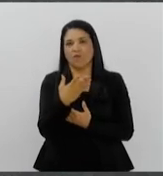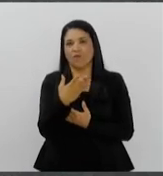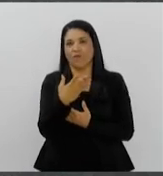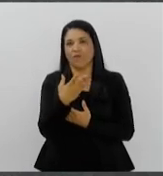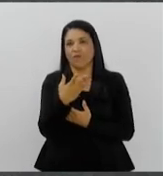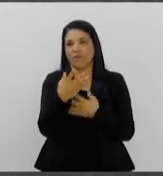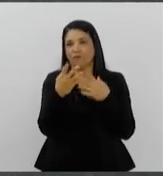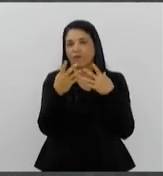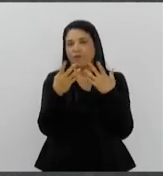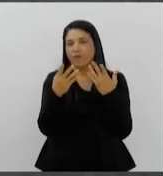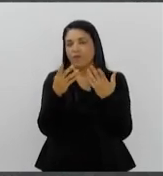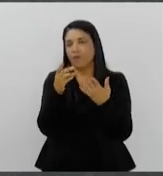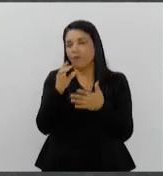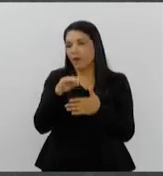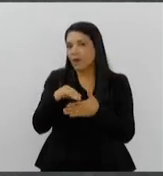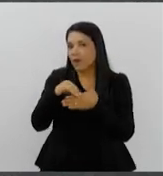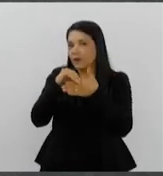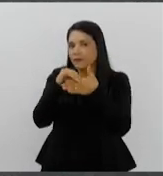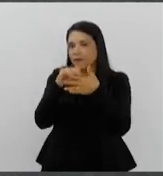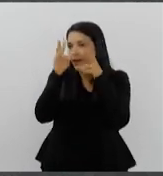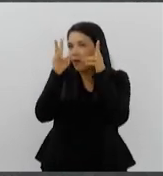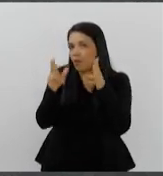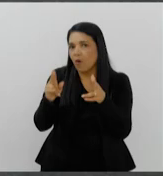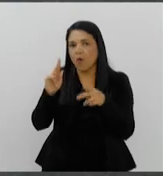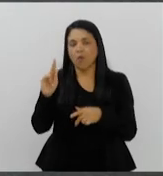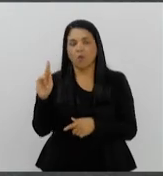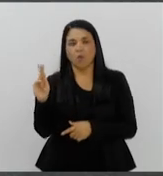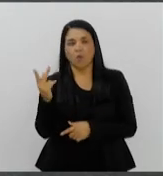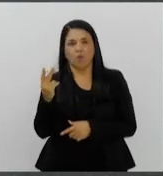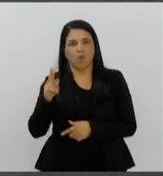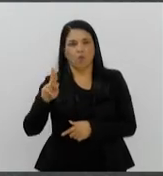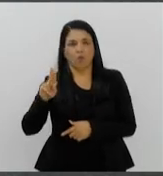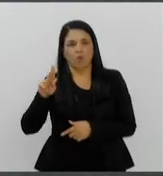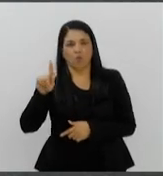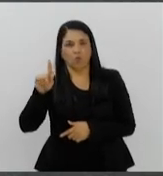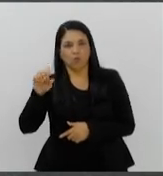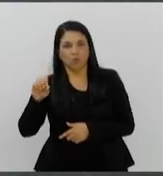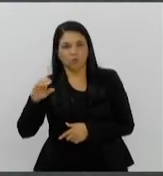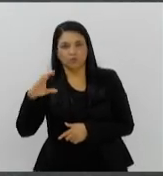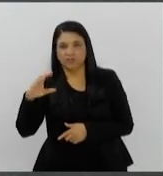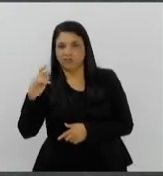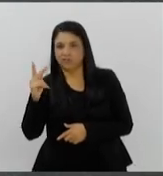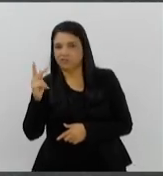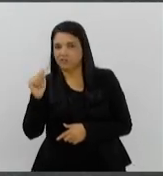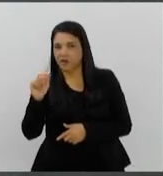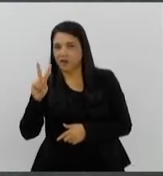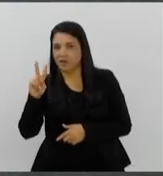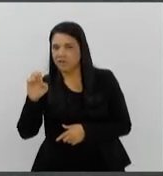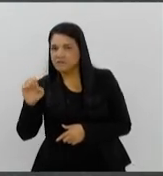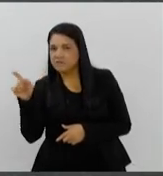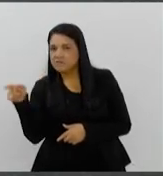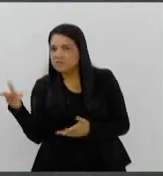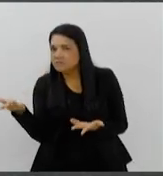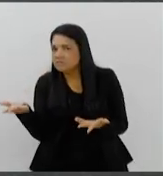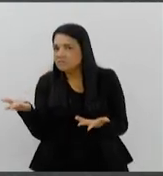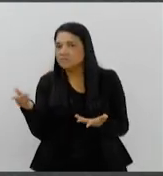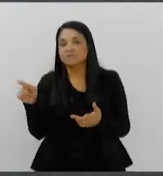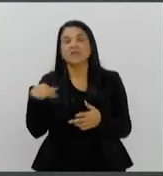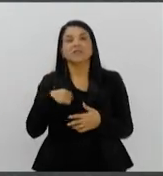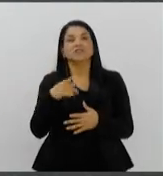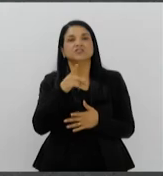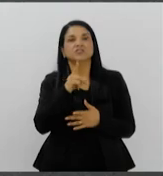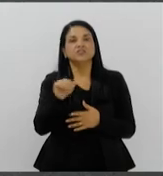de Janeiro, presidente. Porque o que eu vou relatar aqui é muito sério. Deputada Marta, deputado Luiz Paulo, no próximo dia 10 de outubro